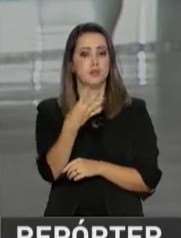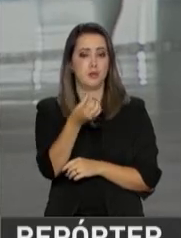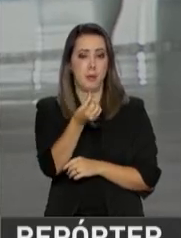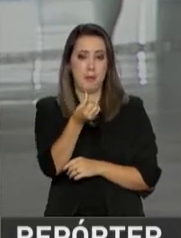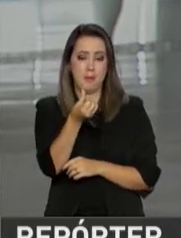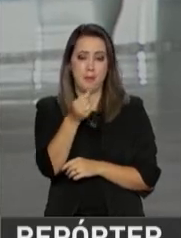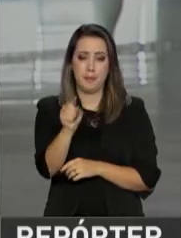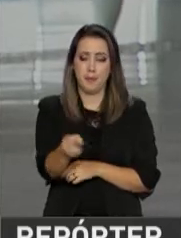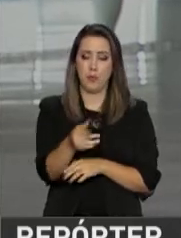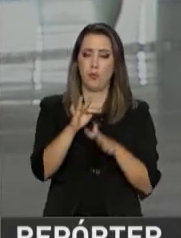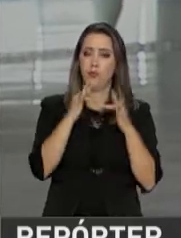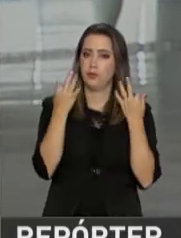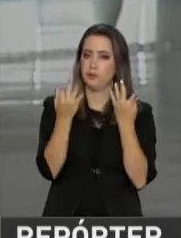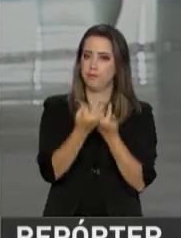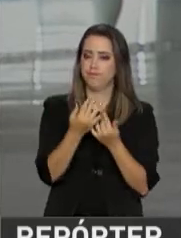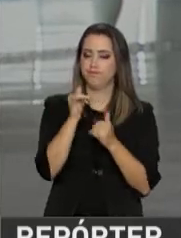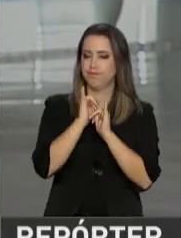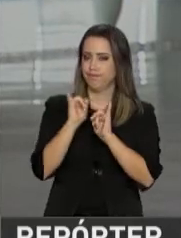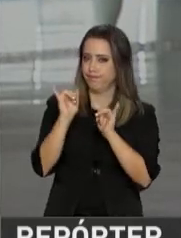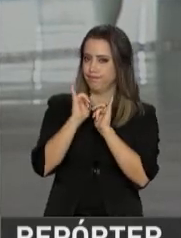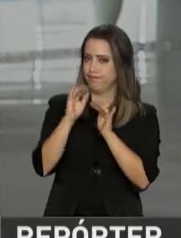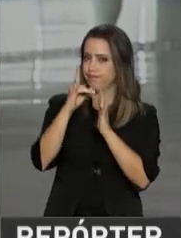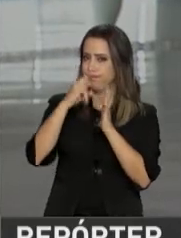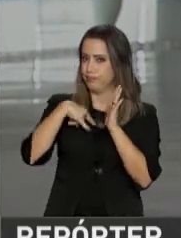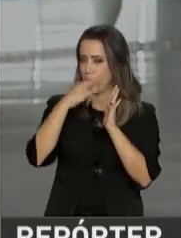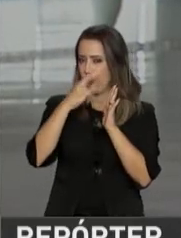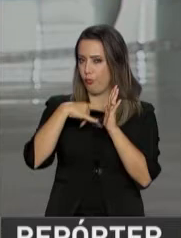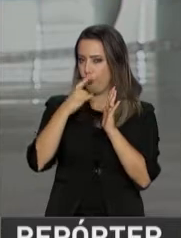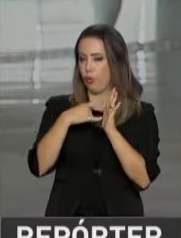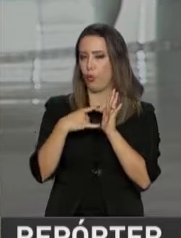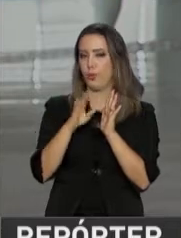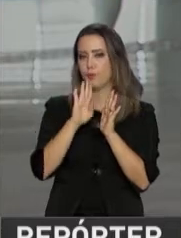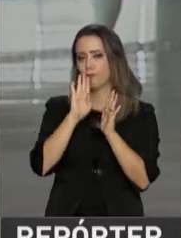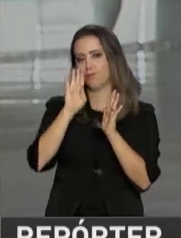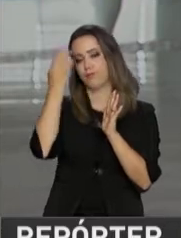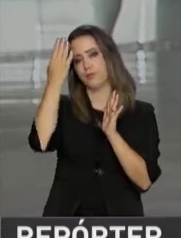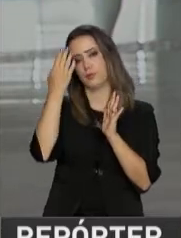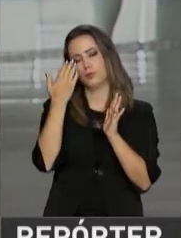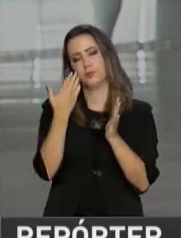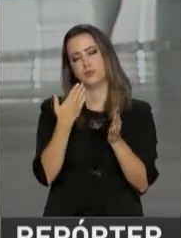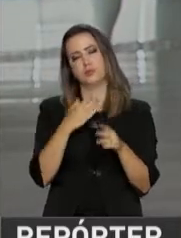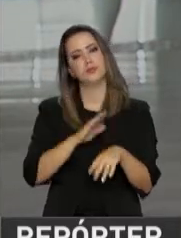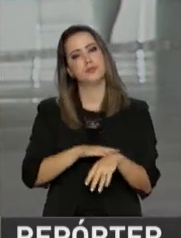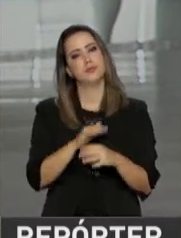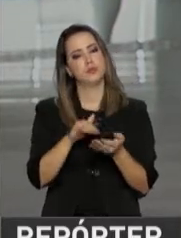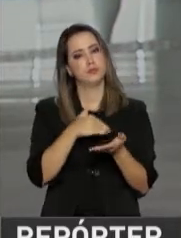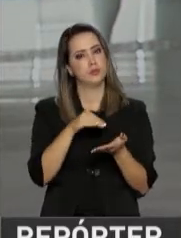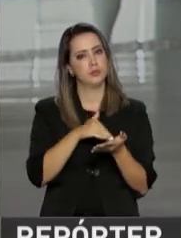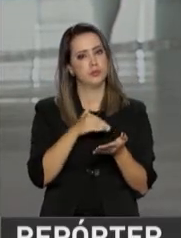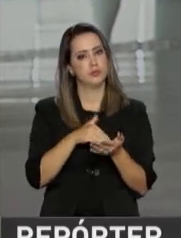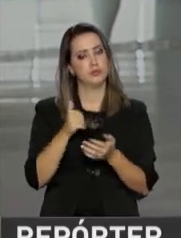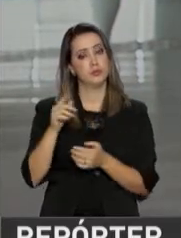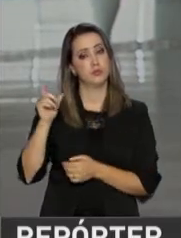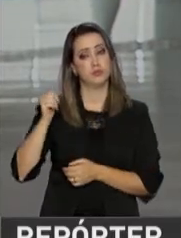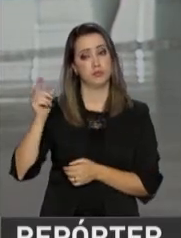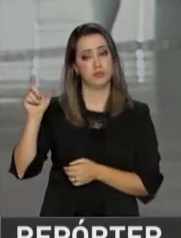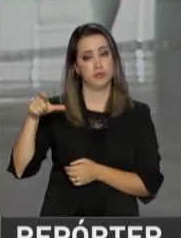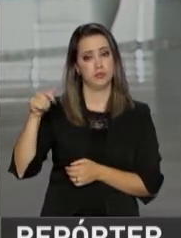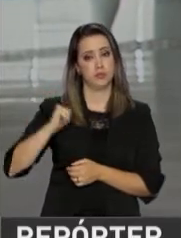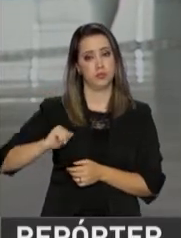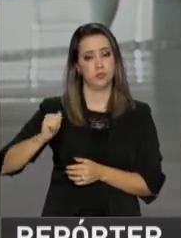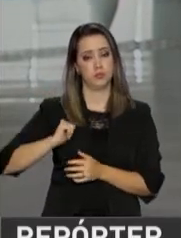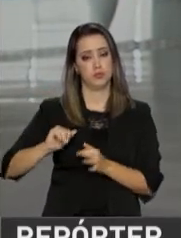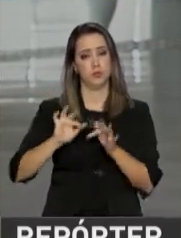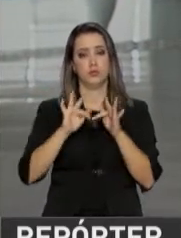fortes indícios de terem declarado informação falsa no momento do cadastro no bolsa família e isso representa um pagamento